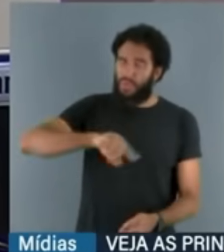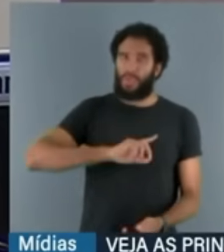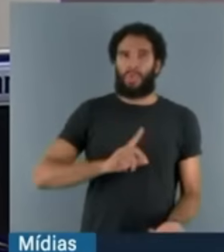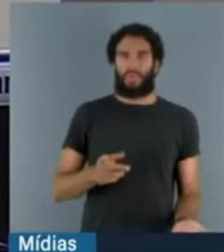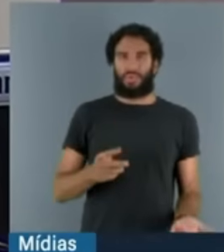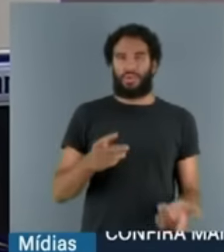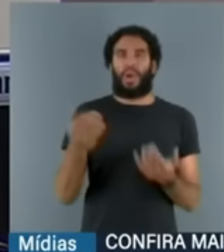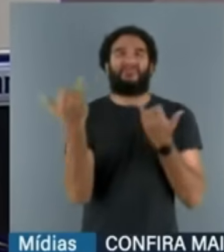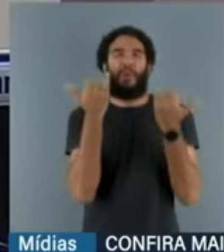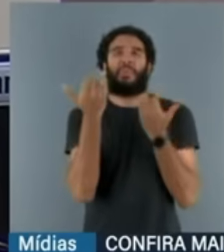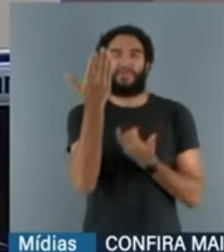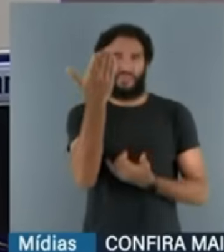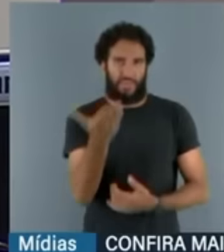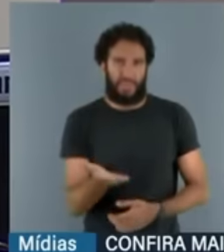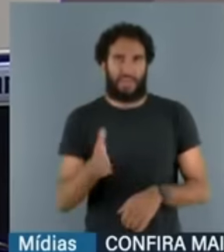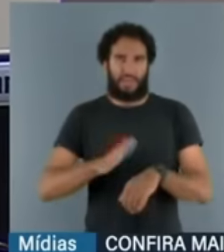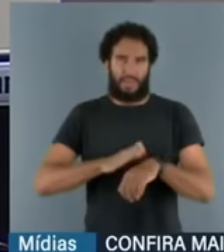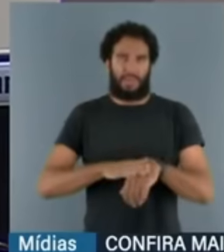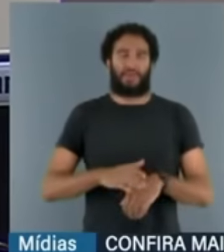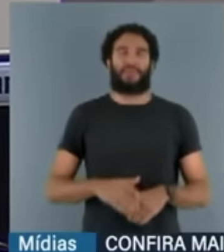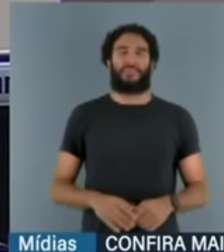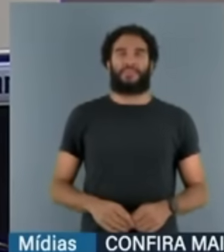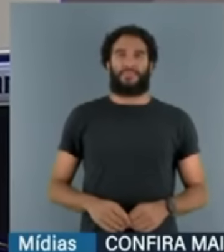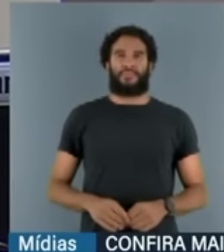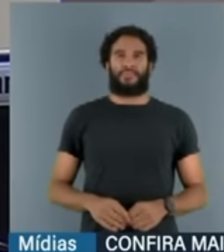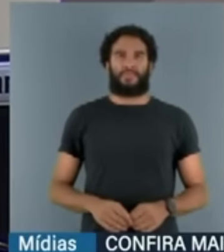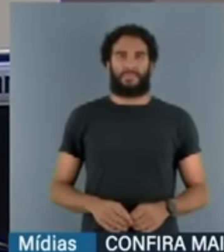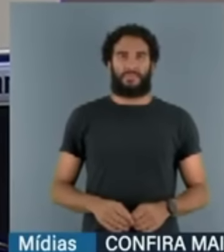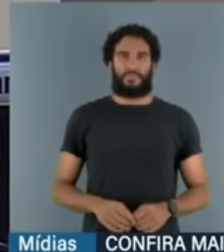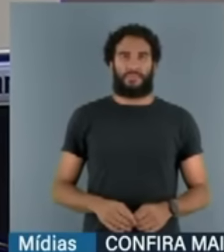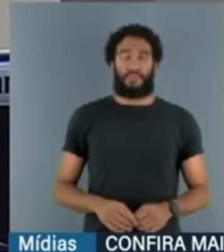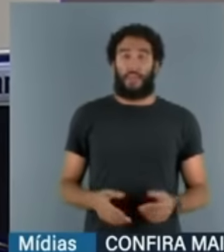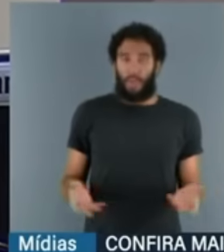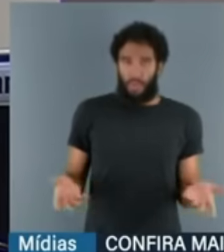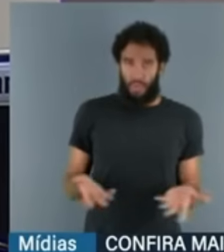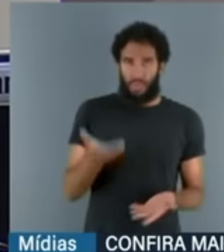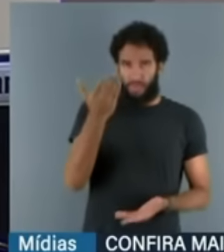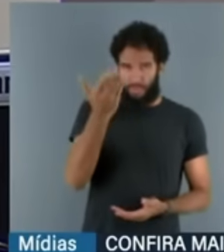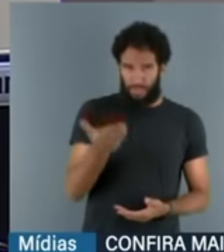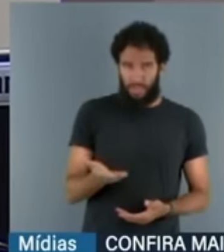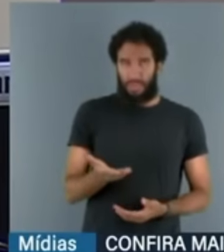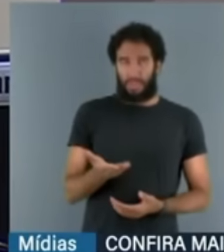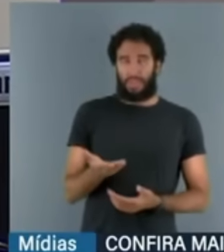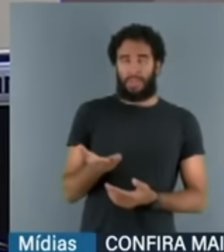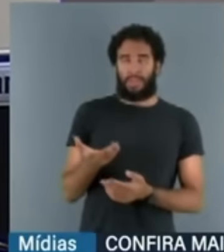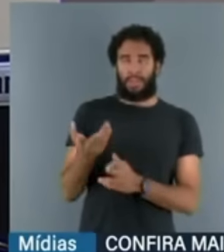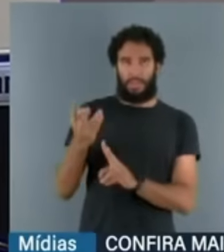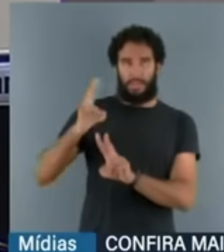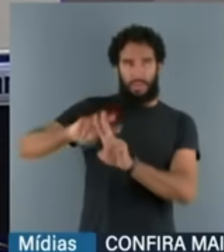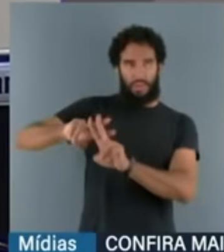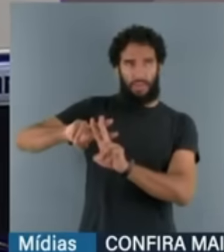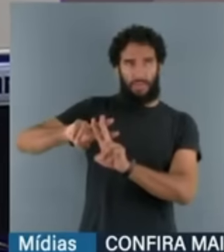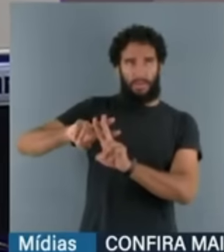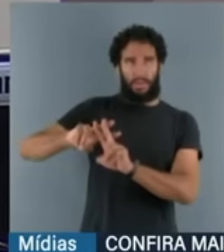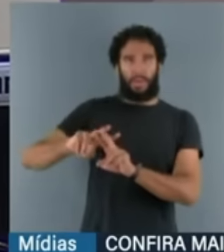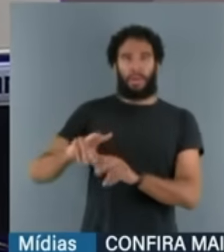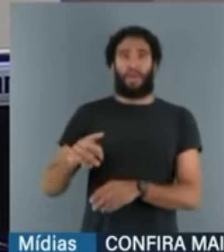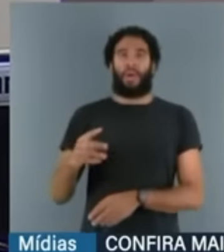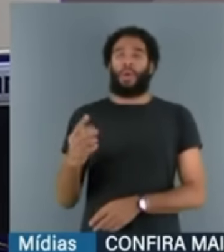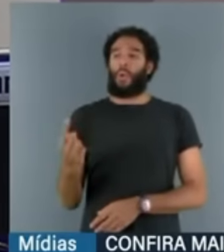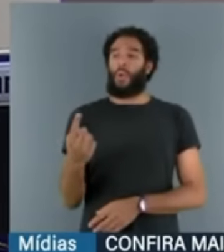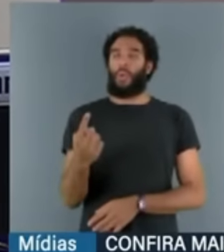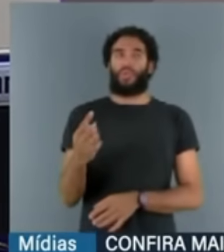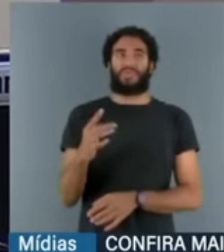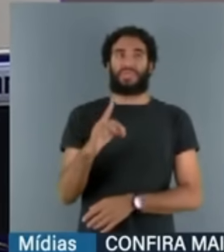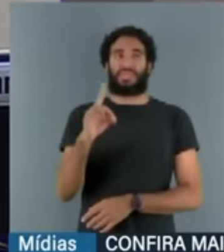suas informações. O senhor hoje está preso. Hoje, na verdade, completa 11 dias, na